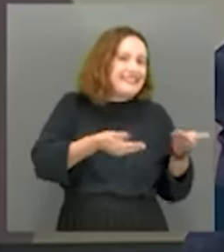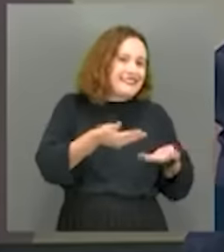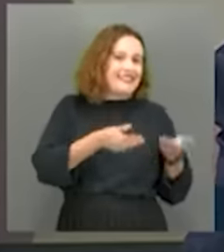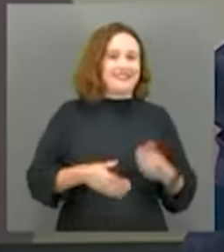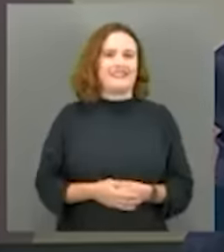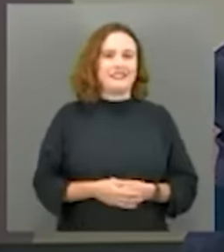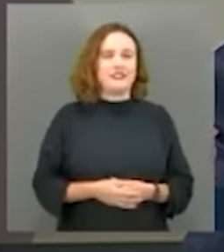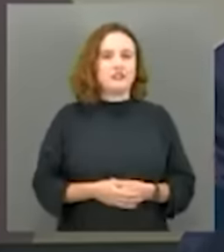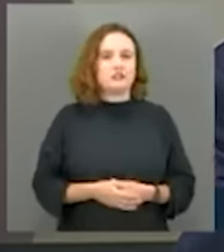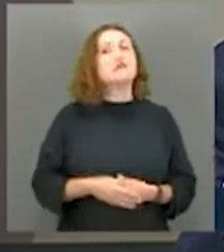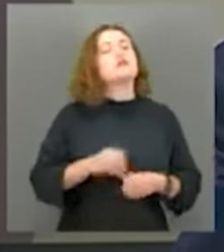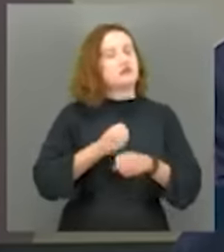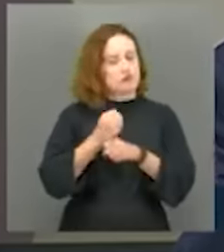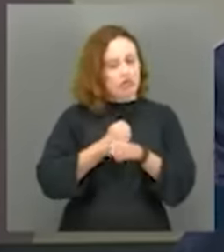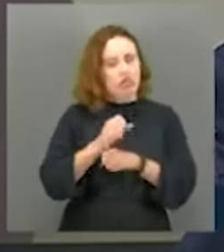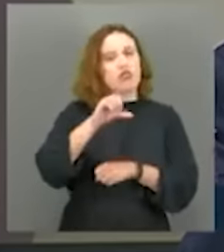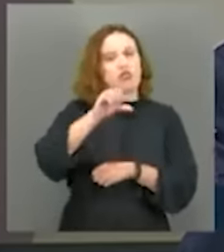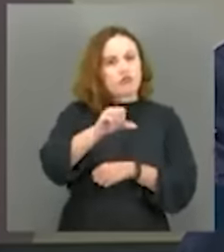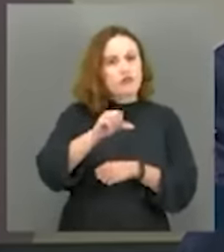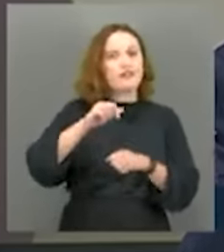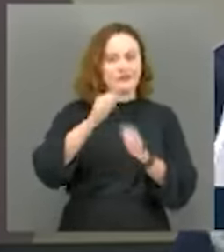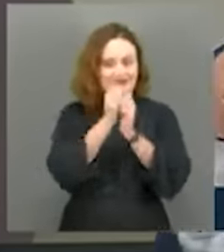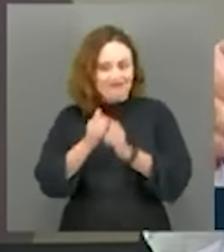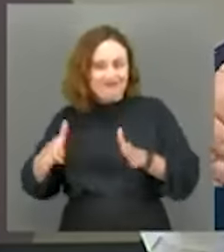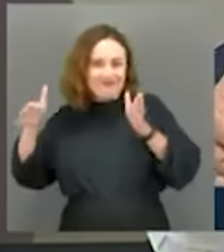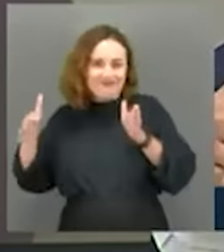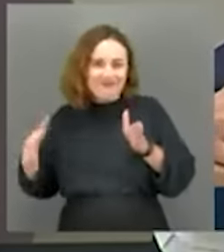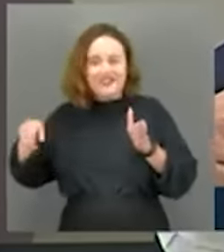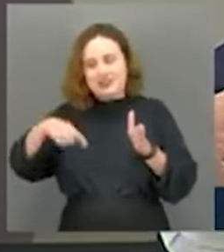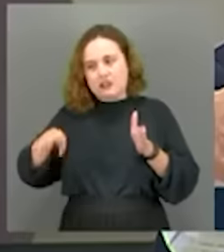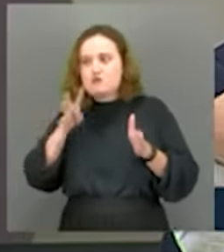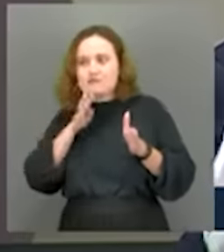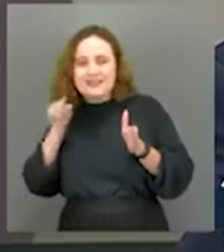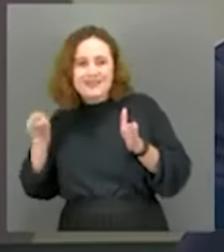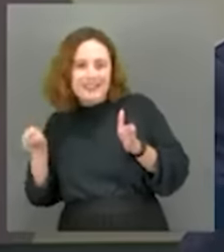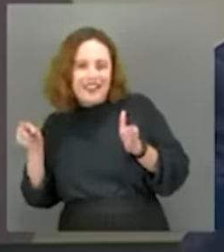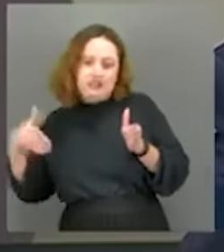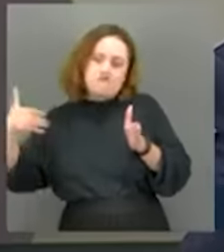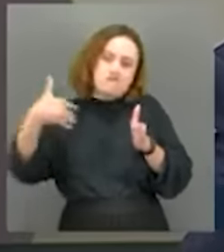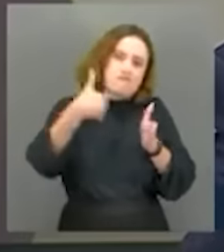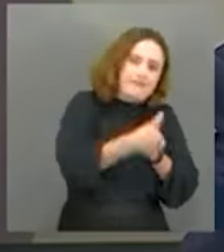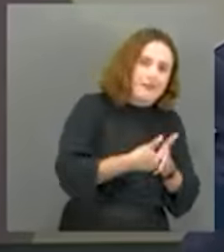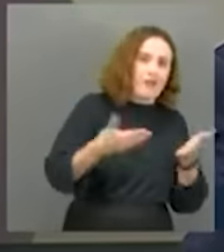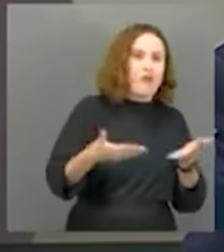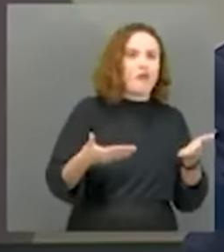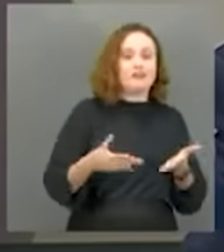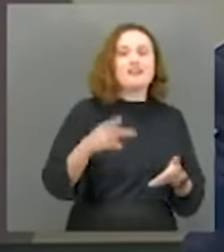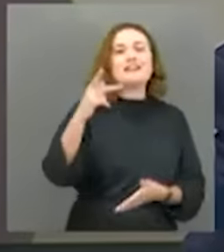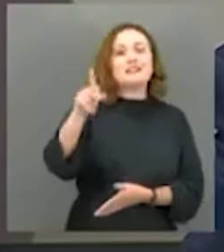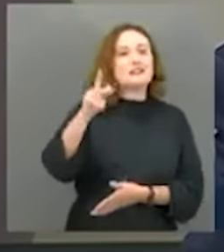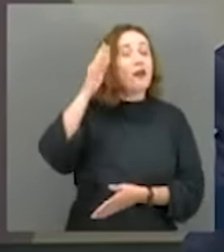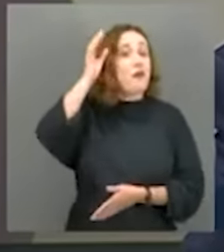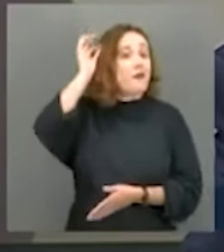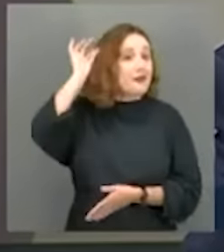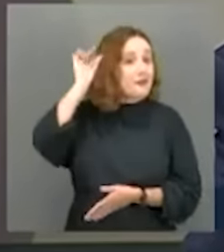então esses 9 anos né que nos separam do período que nos conhecemos para chegar até agora você ainda mantém seus cabelos pretos os